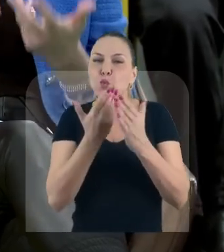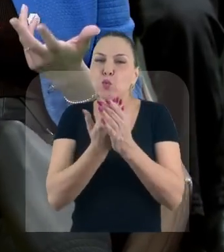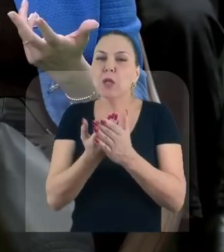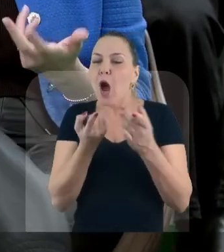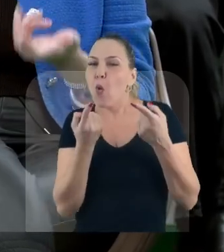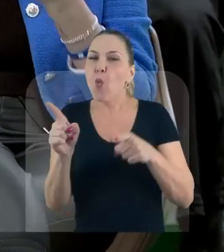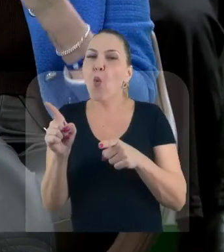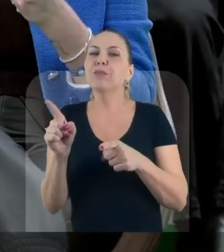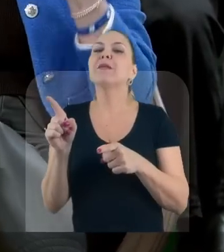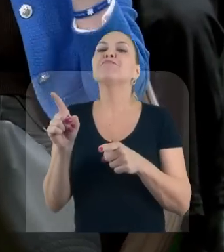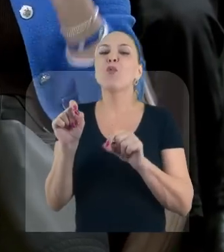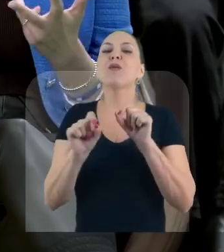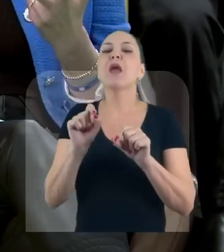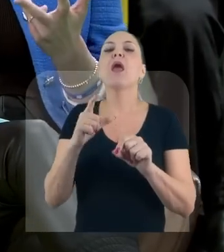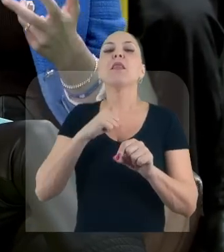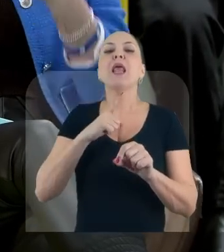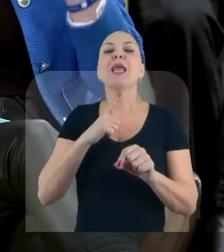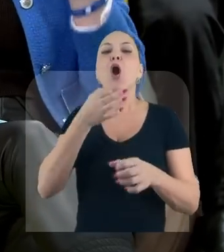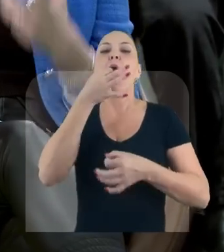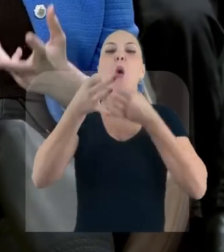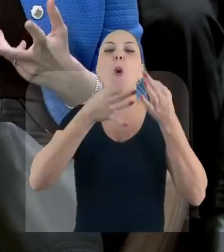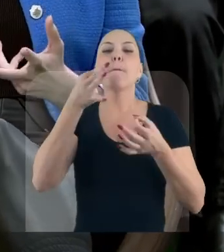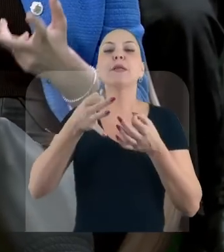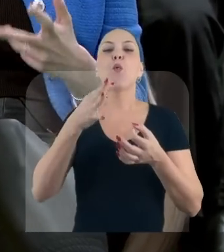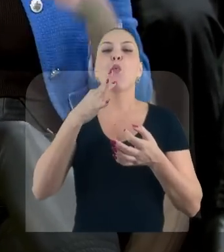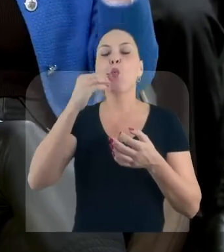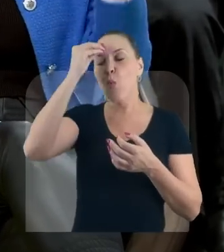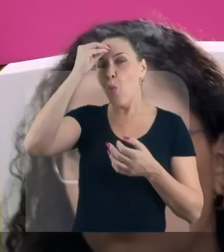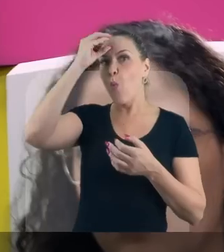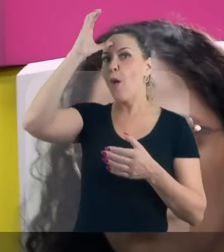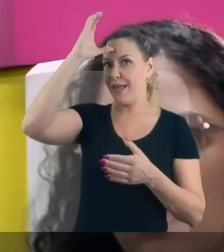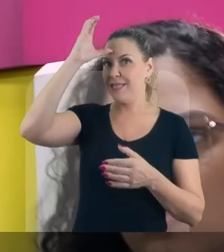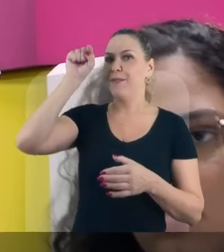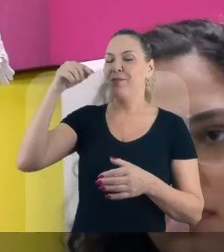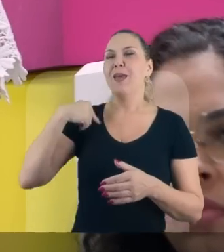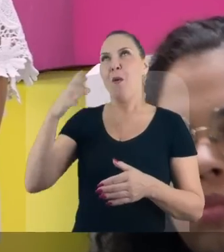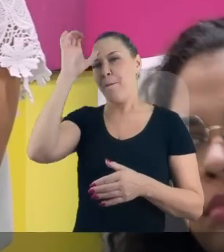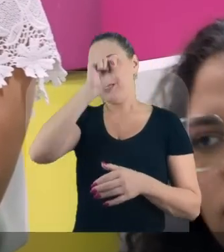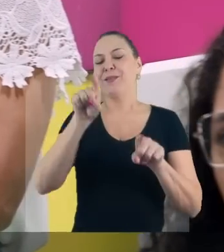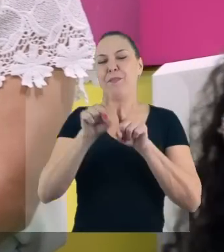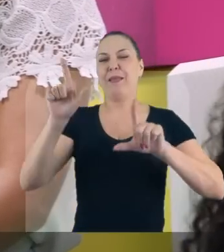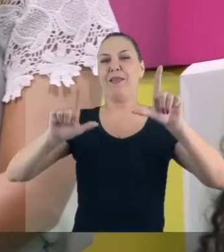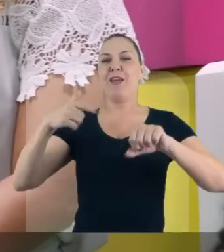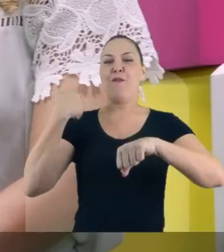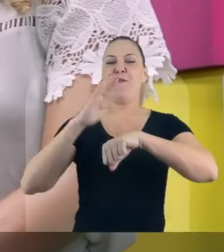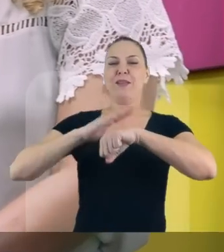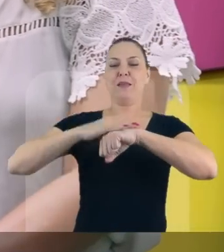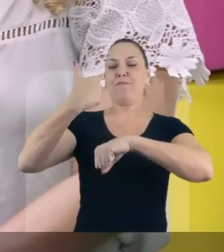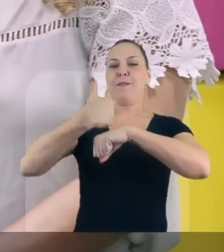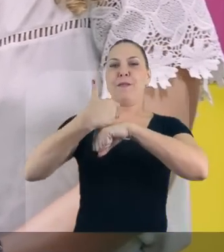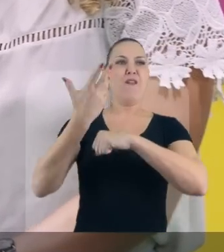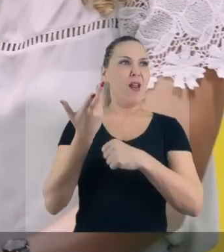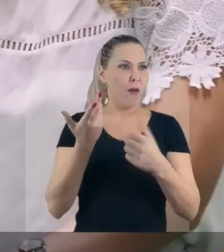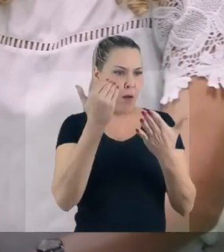combater o adversário tendo munição. Tem argumento. Exatamente. Aprendi muito isso no Morning também, que me ajudou. Todos os dias eu falava, essa